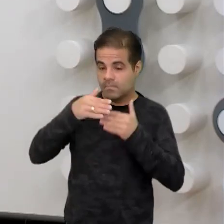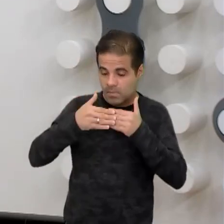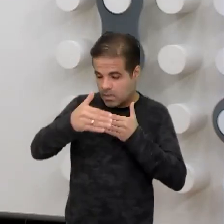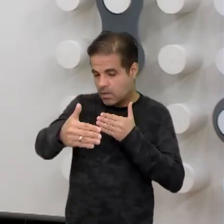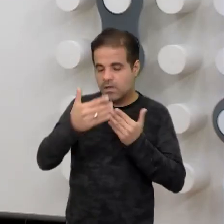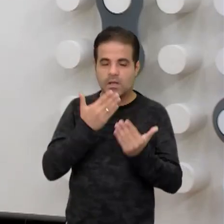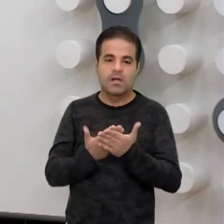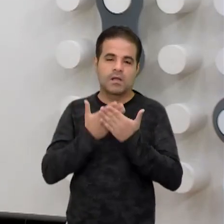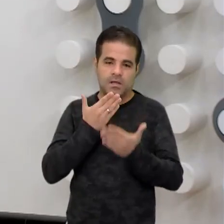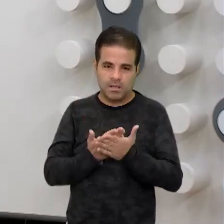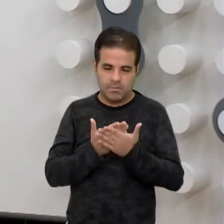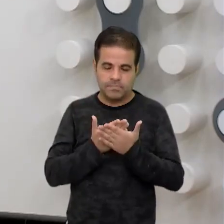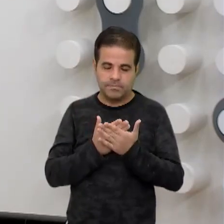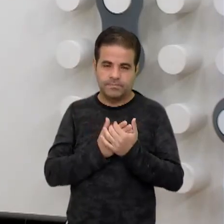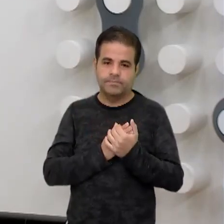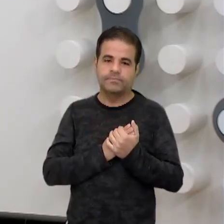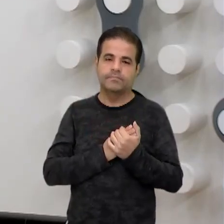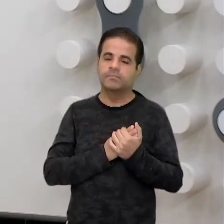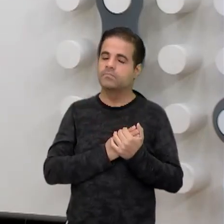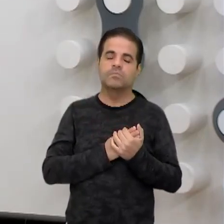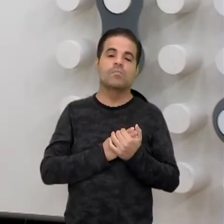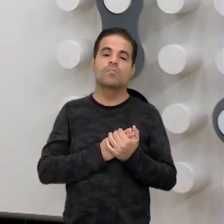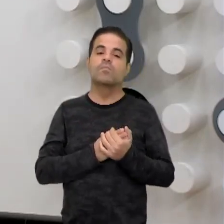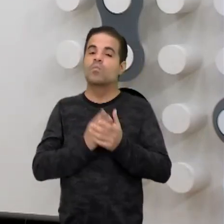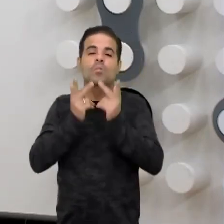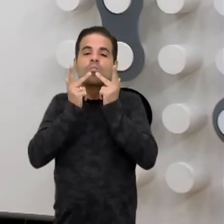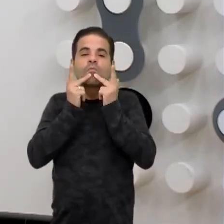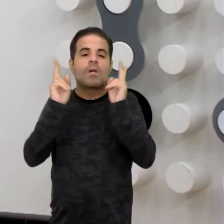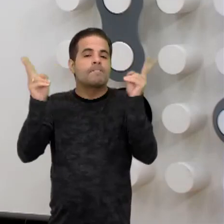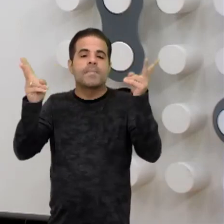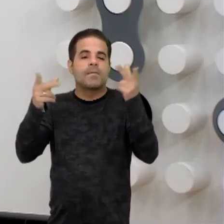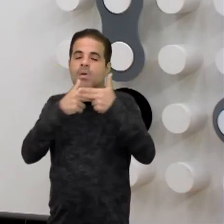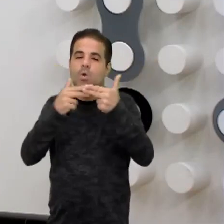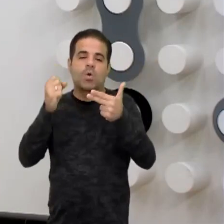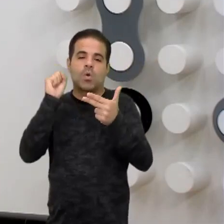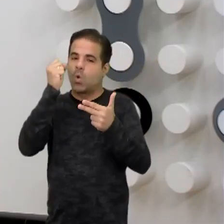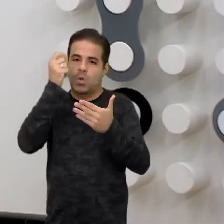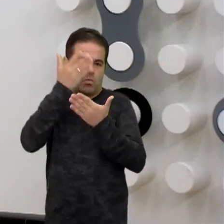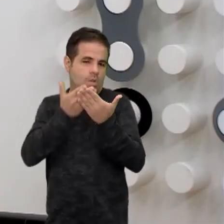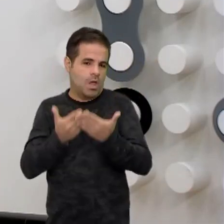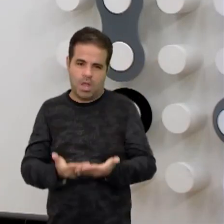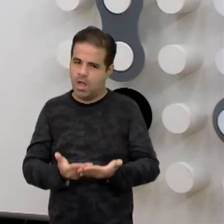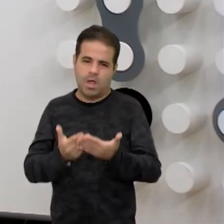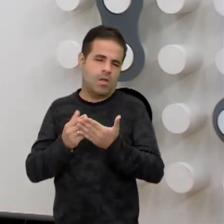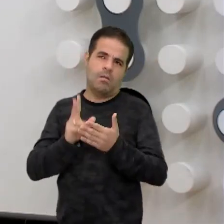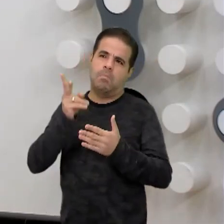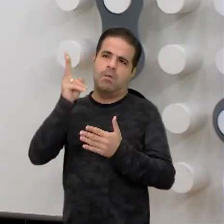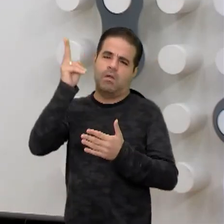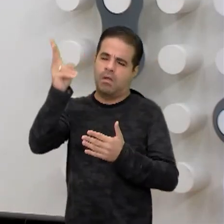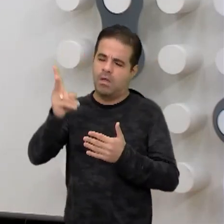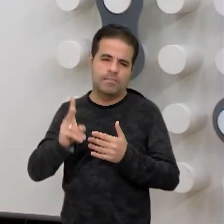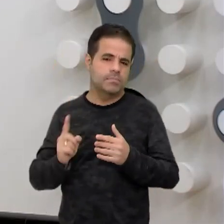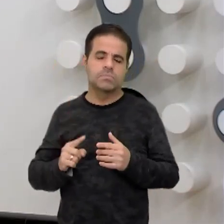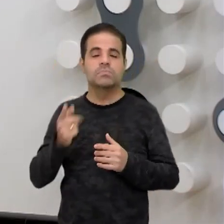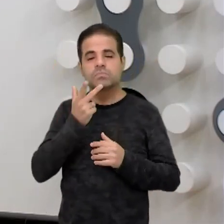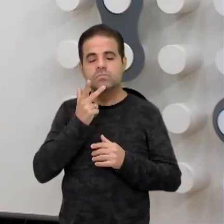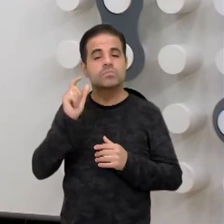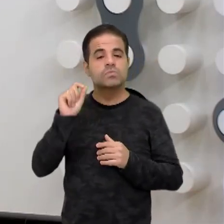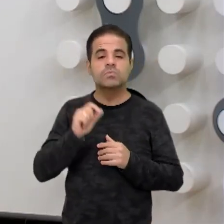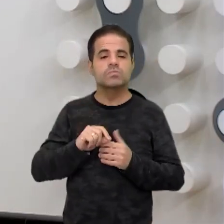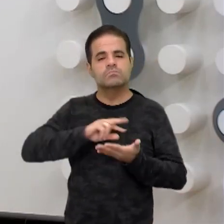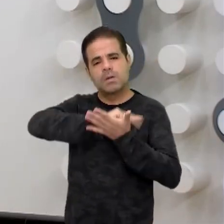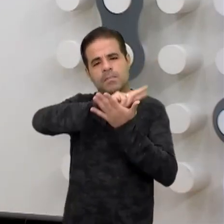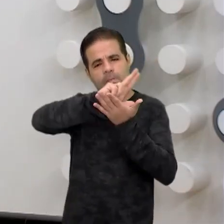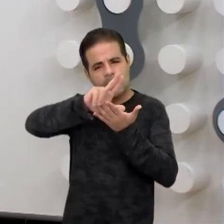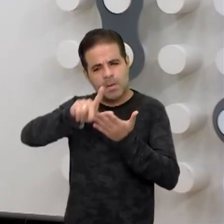aulas. Então, a gente não vai falar da mesma coisa em 8 aulas, tá? A gente vai falar de